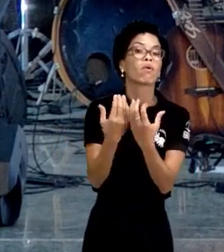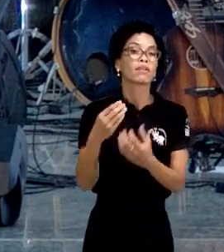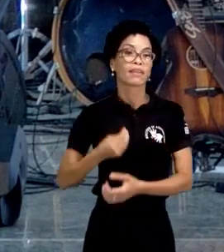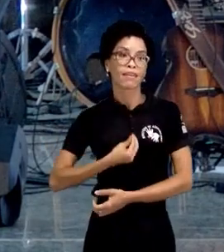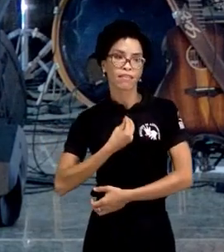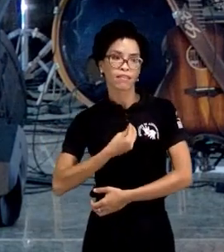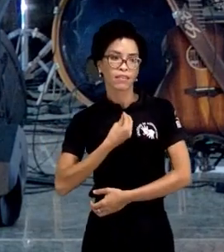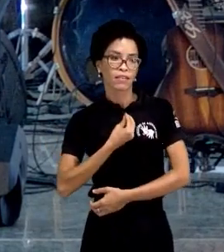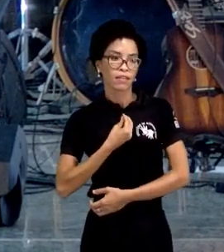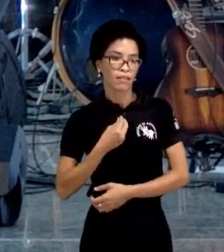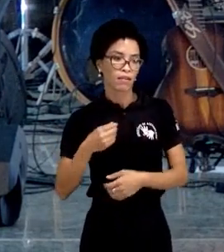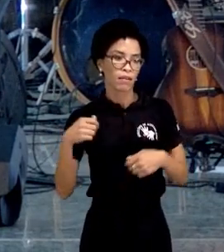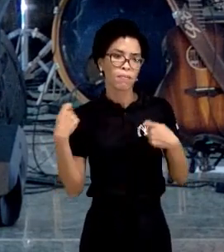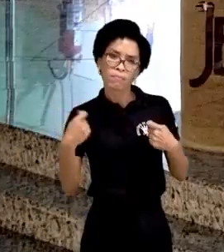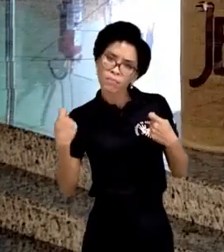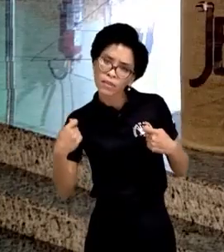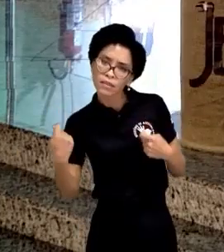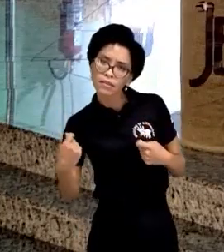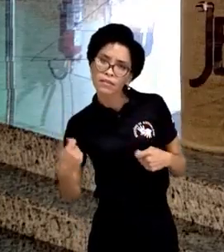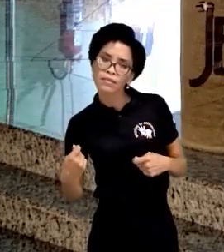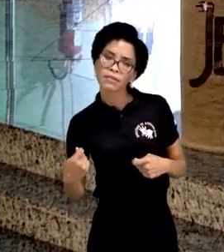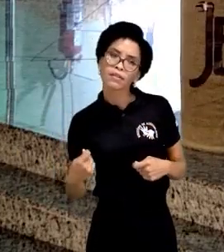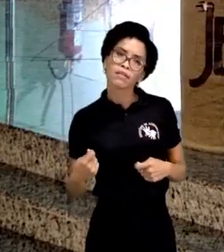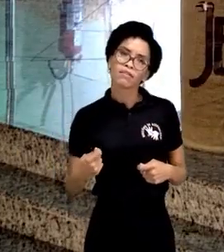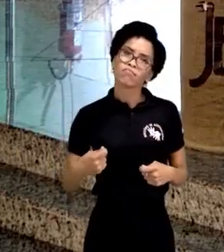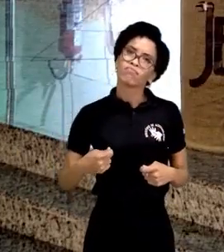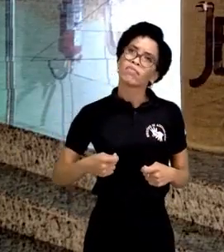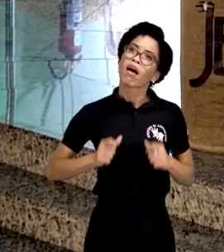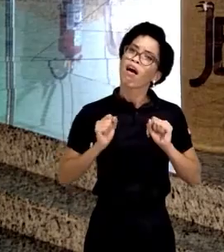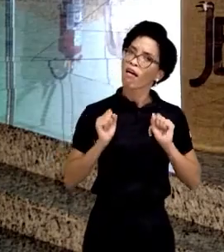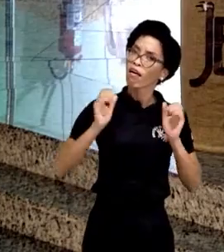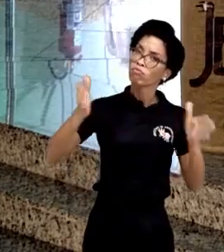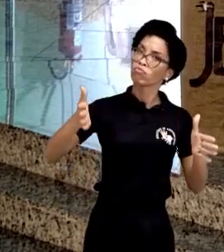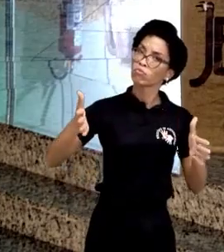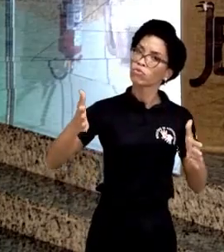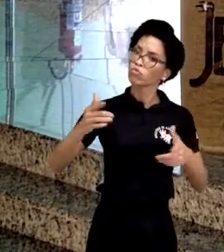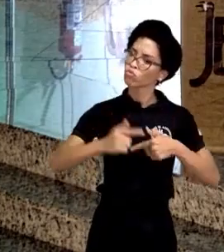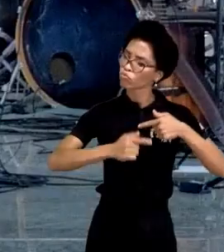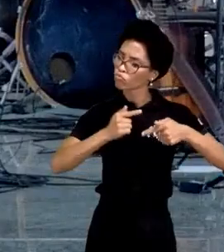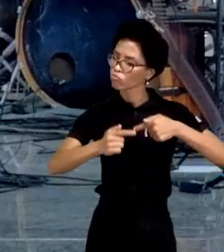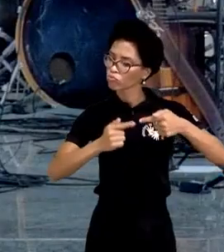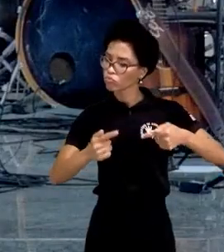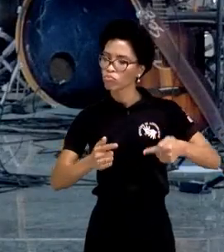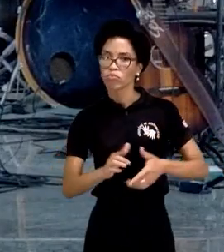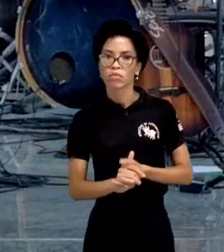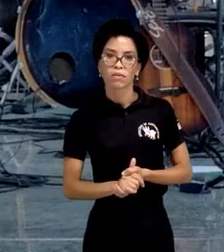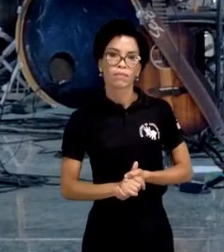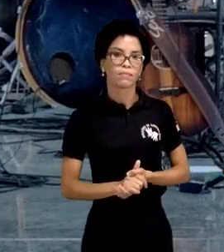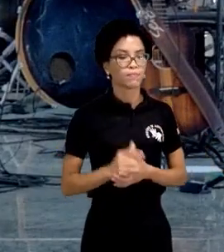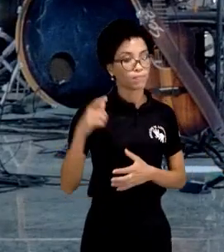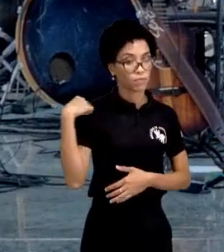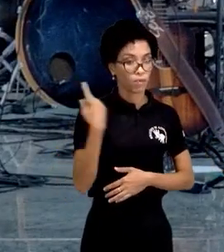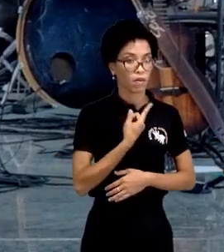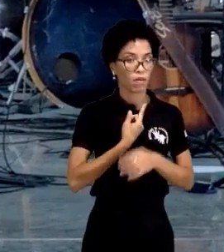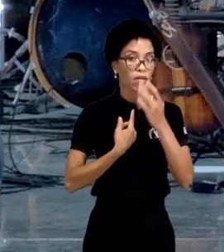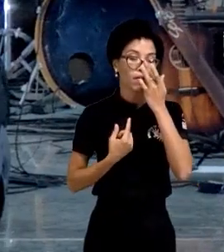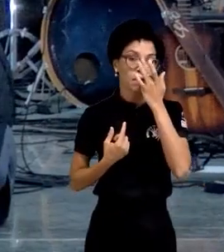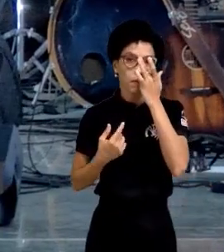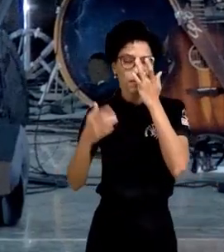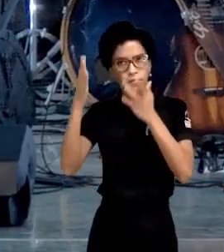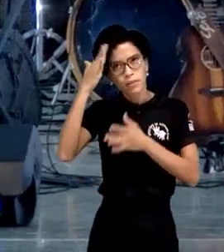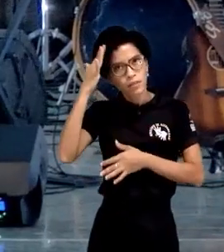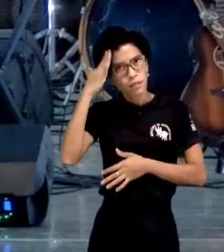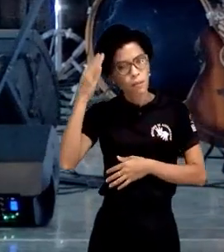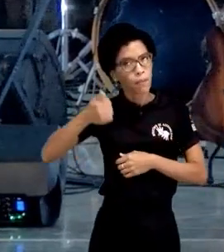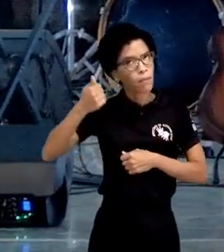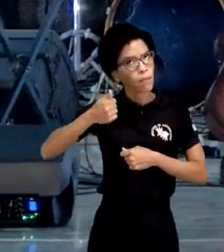bastante conhecido, que é o de José. E a gente viu que para a gente falar de eu missional tem a ver com fidelidade. Se eu conheço a Deus, sexta-feira,